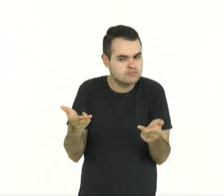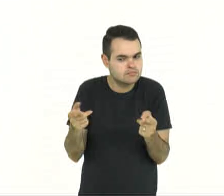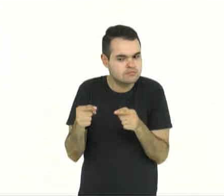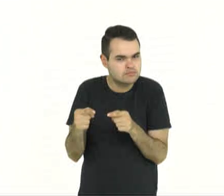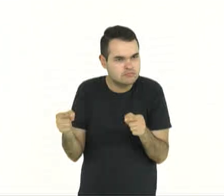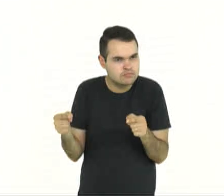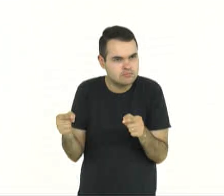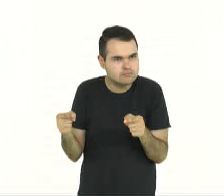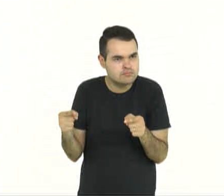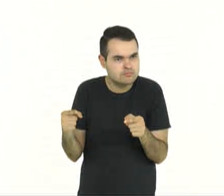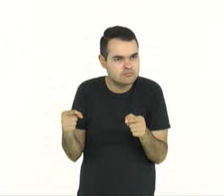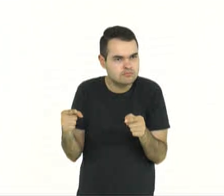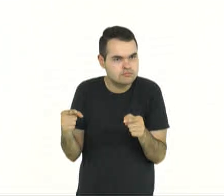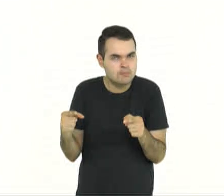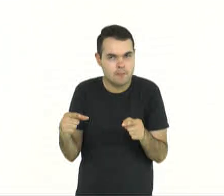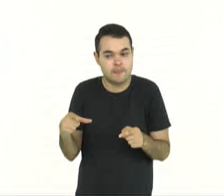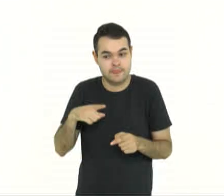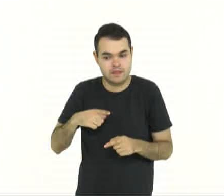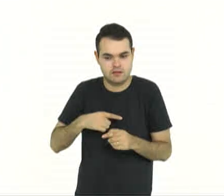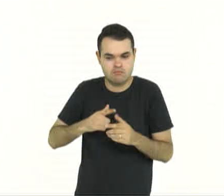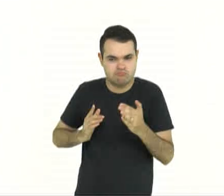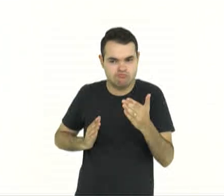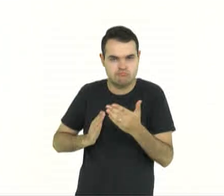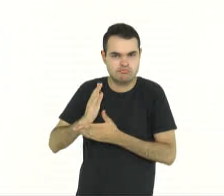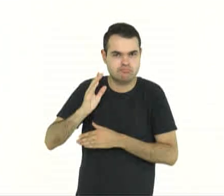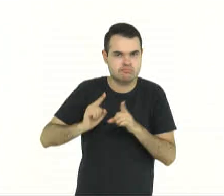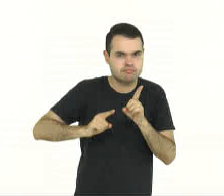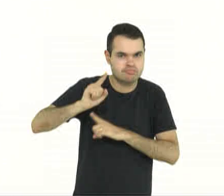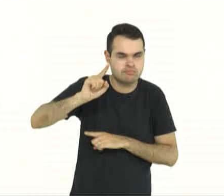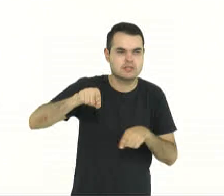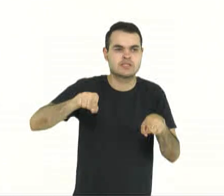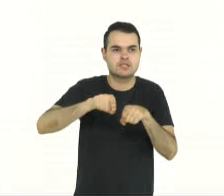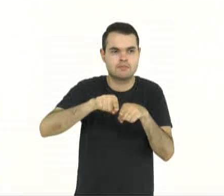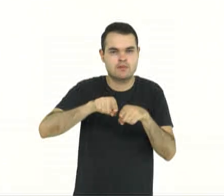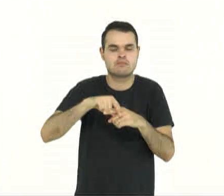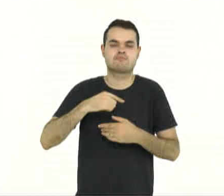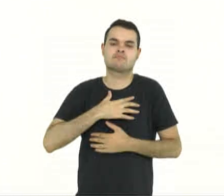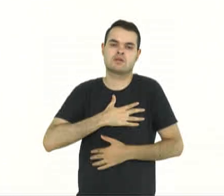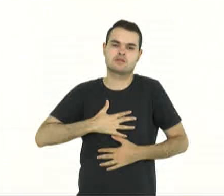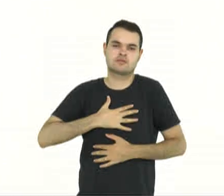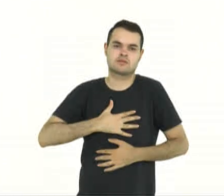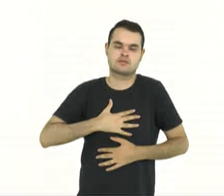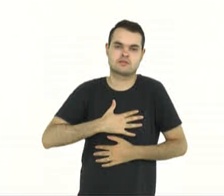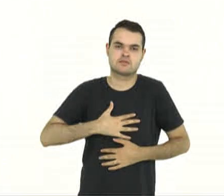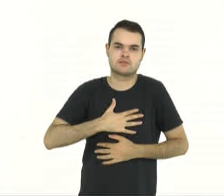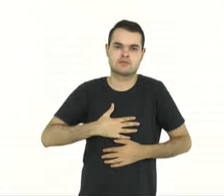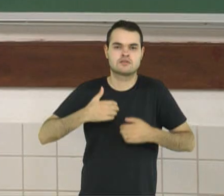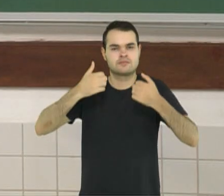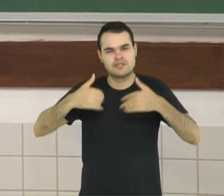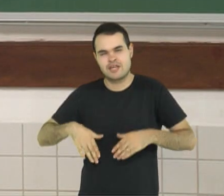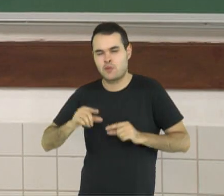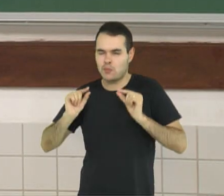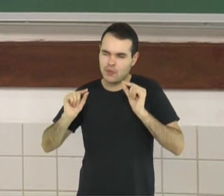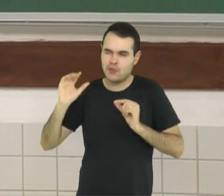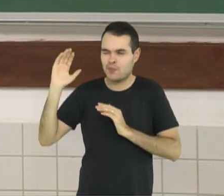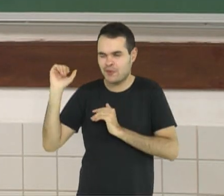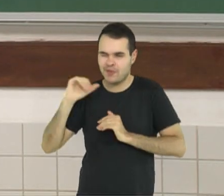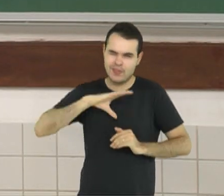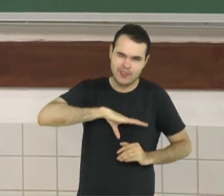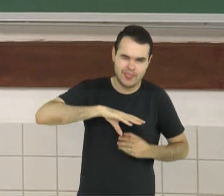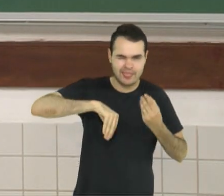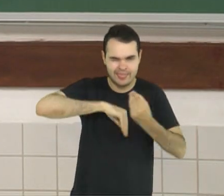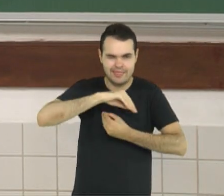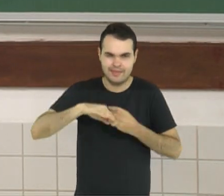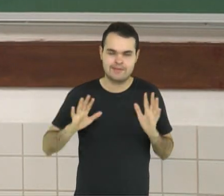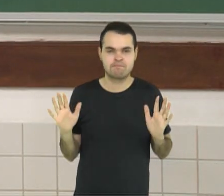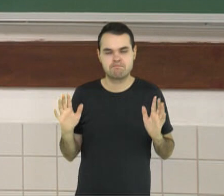a ter êxito, ter sucesso, sino também prazer. Acabei falando um portunhol aqui, né? Mas enfim,